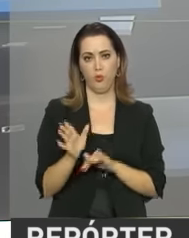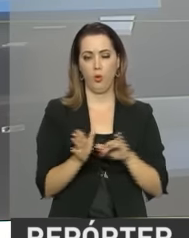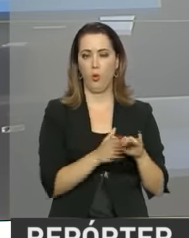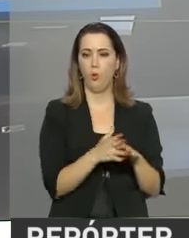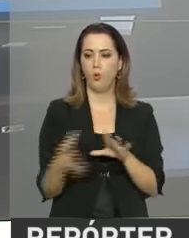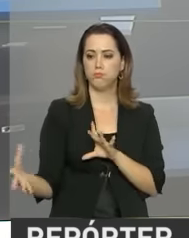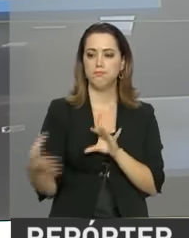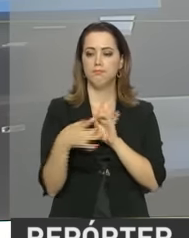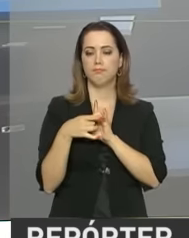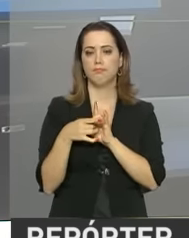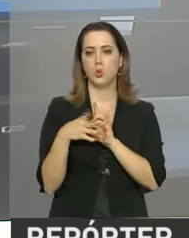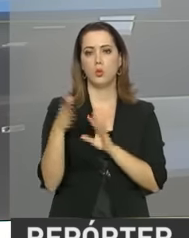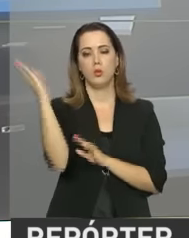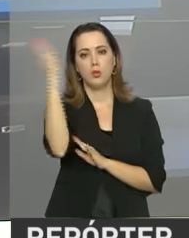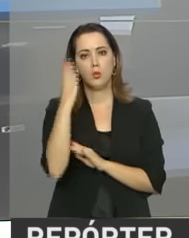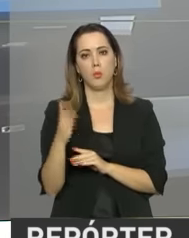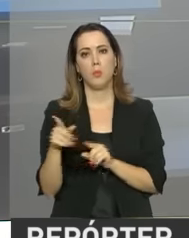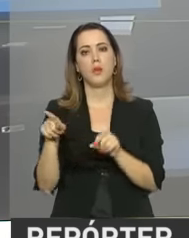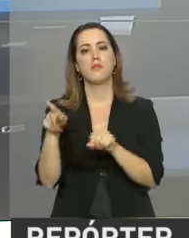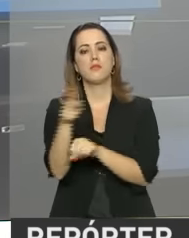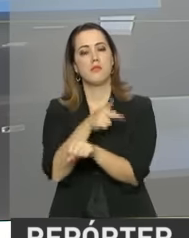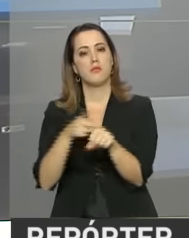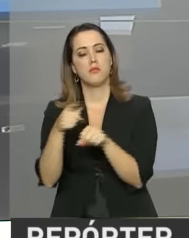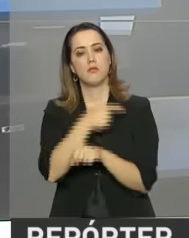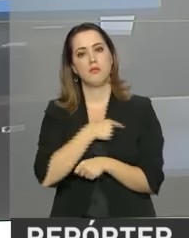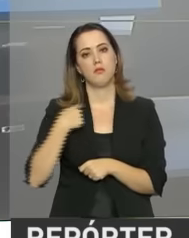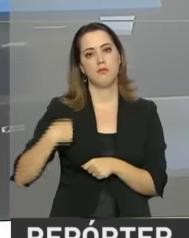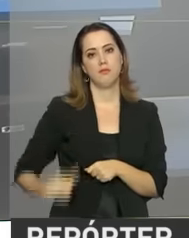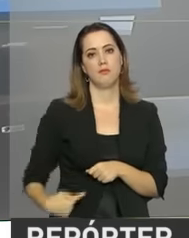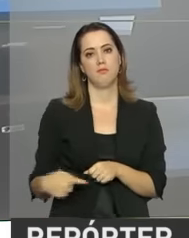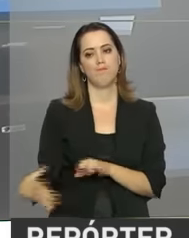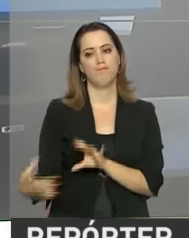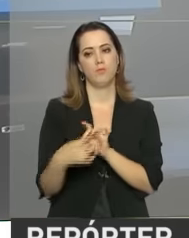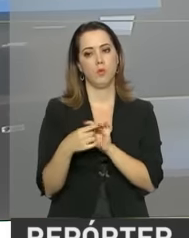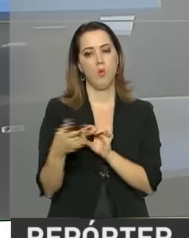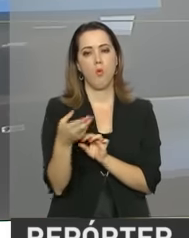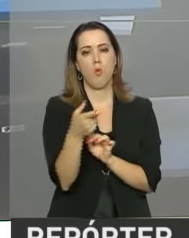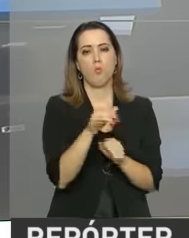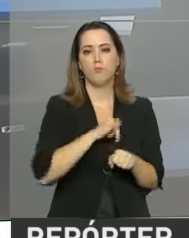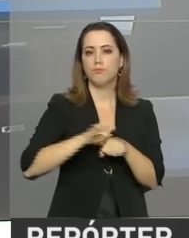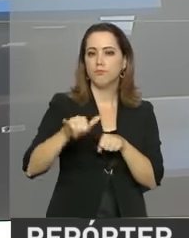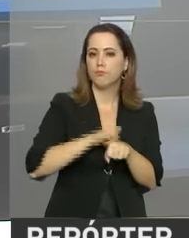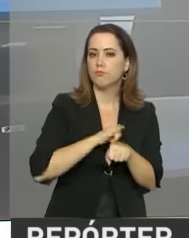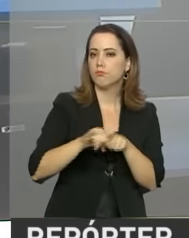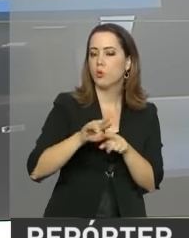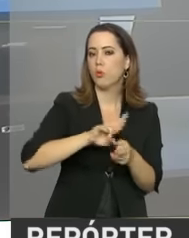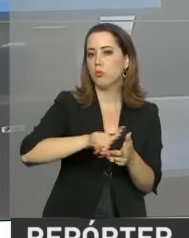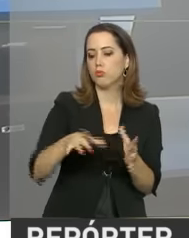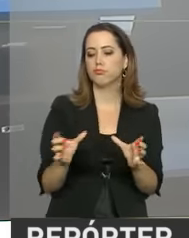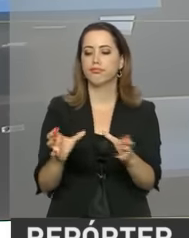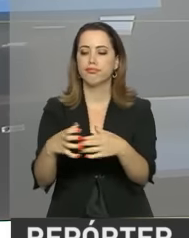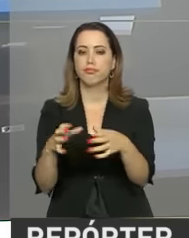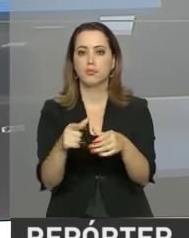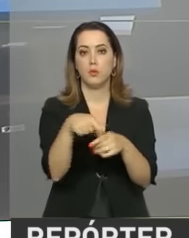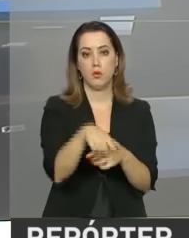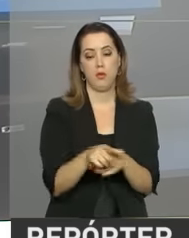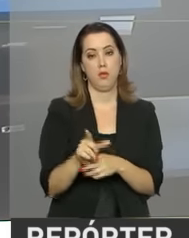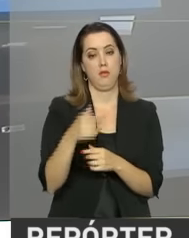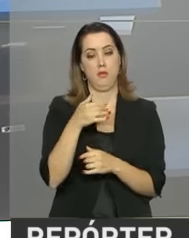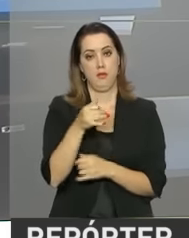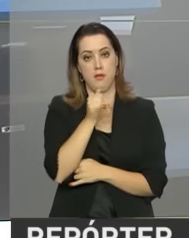mantém acordos de cooperação em diversos setores estratégicos também como energia e lançamento de satélites